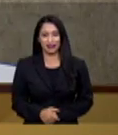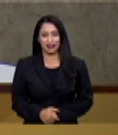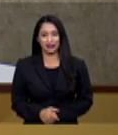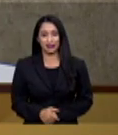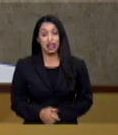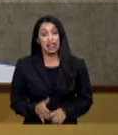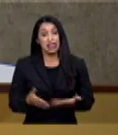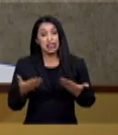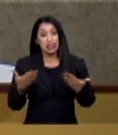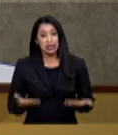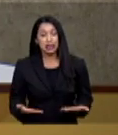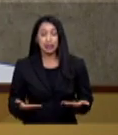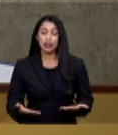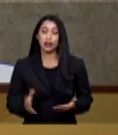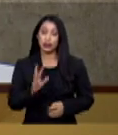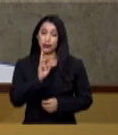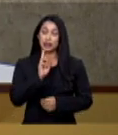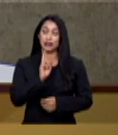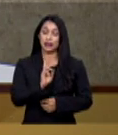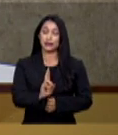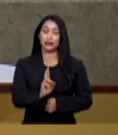também. Então, eu proclamo o resultado